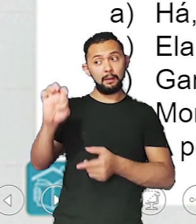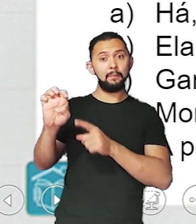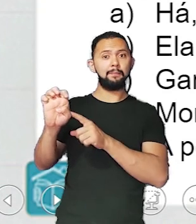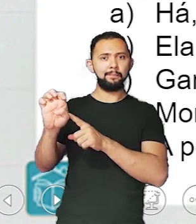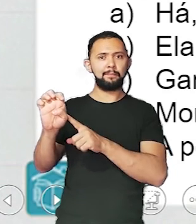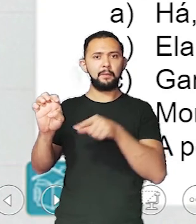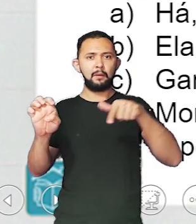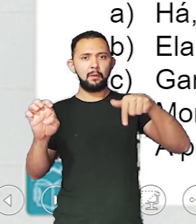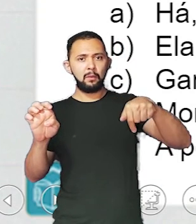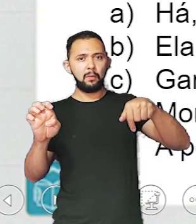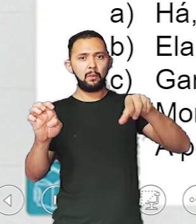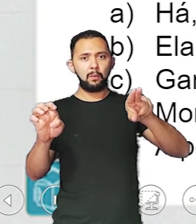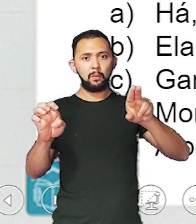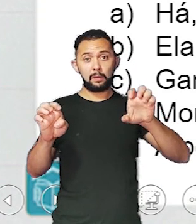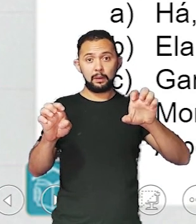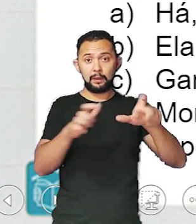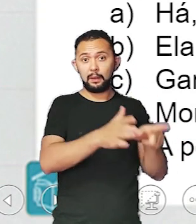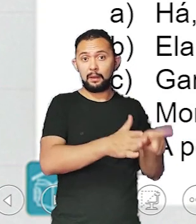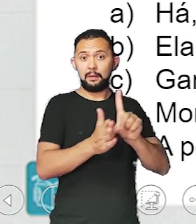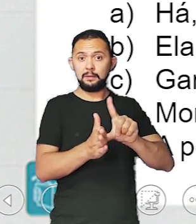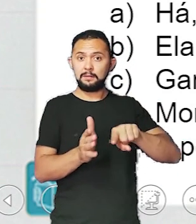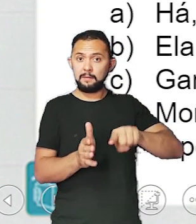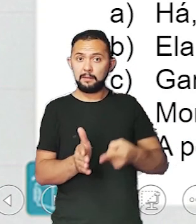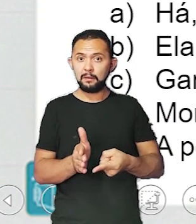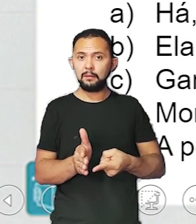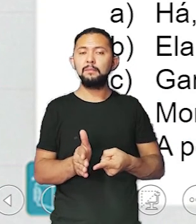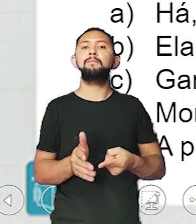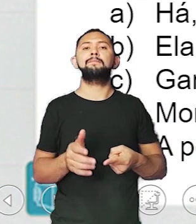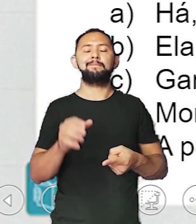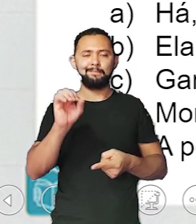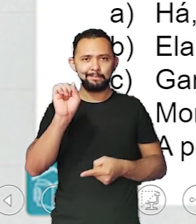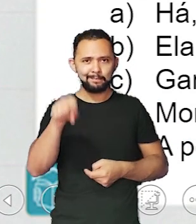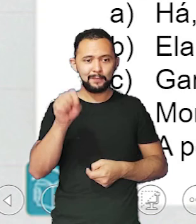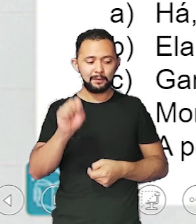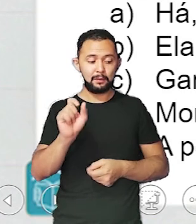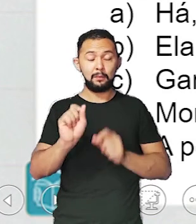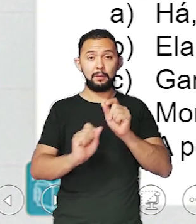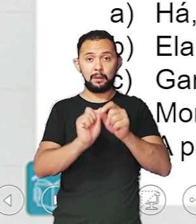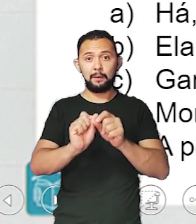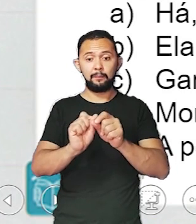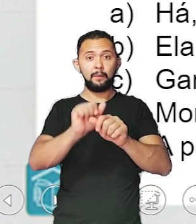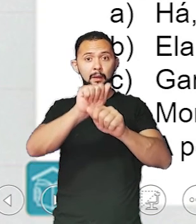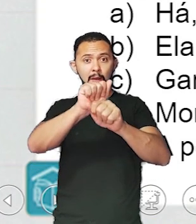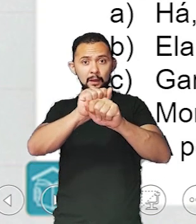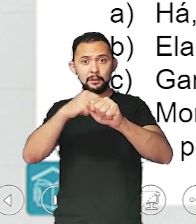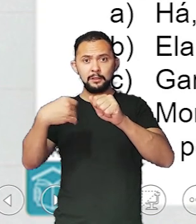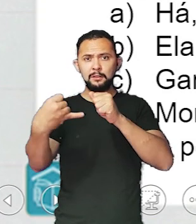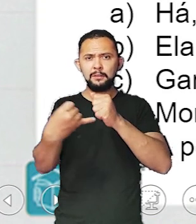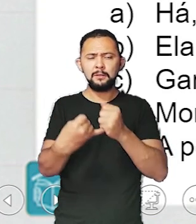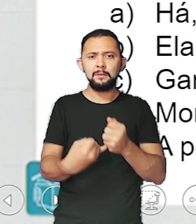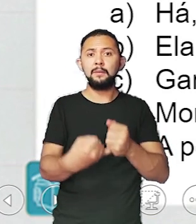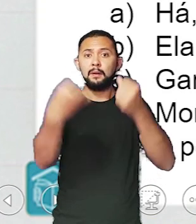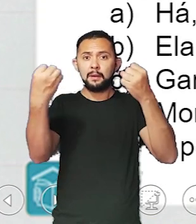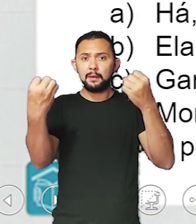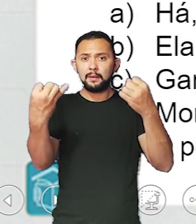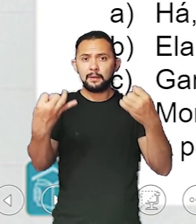aqui faz referência à perseverança, retoma, olha aí. Tem a vírgula antes, né? Nós podemos trocar pela qual a perseverança, a qual